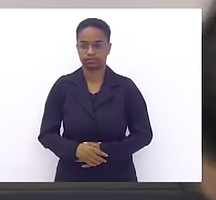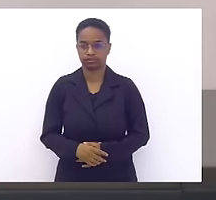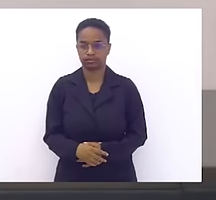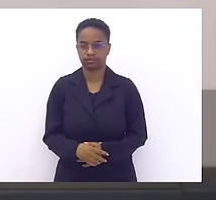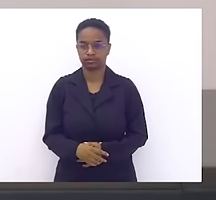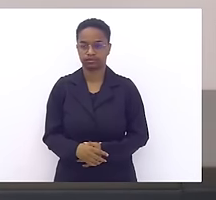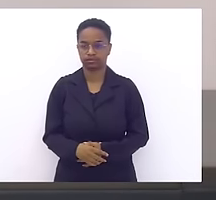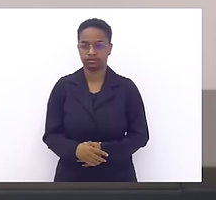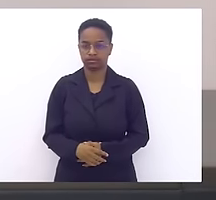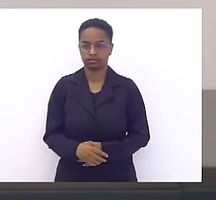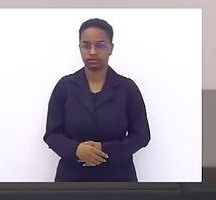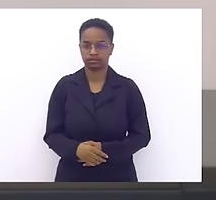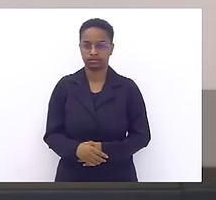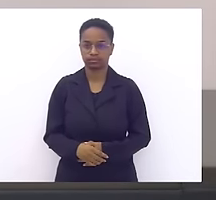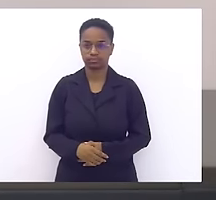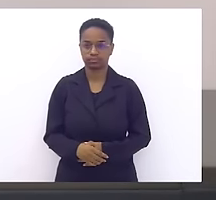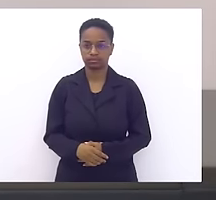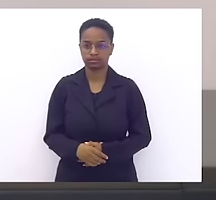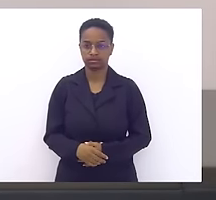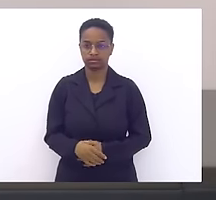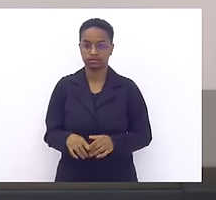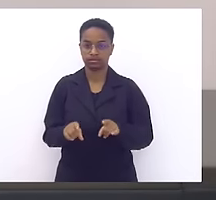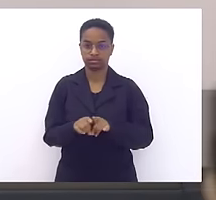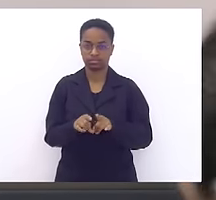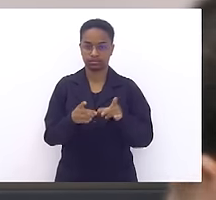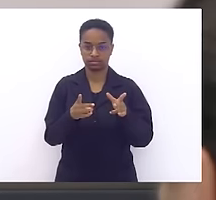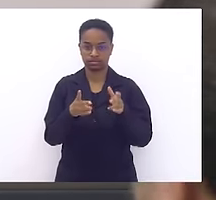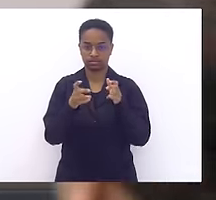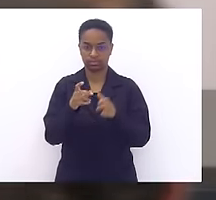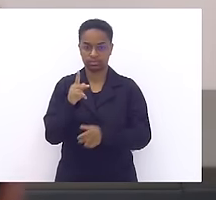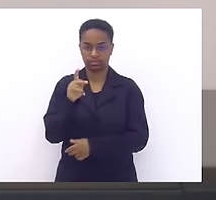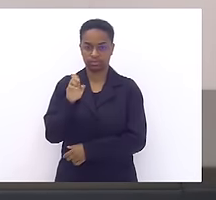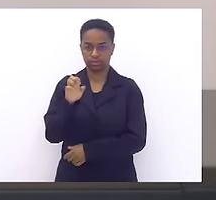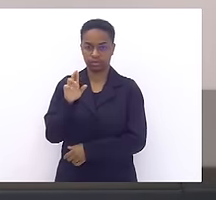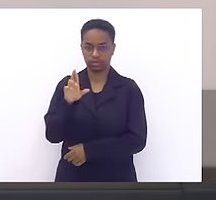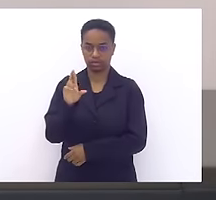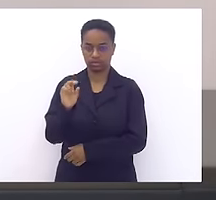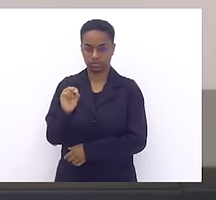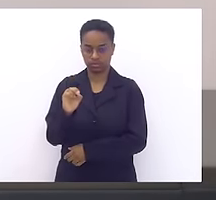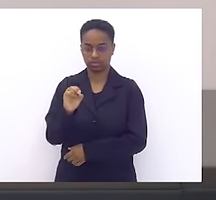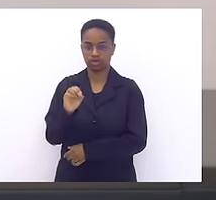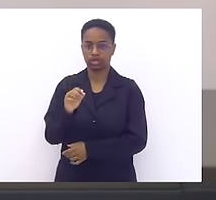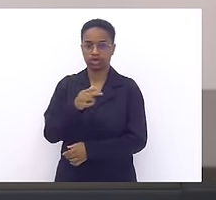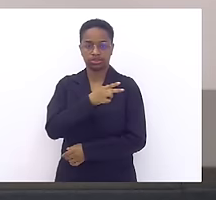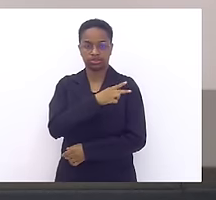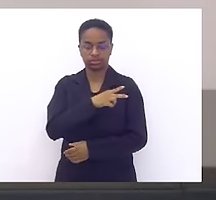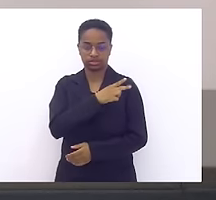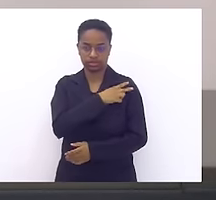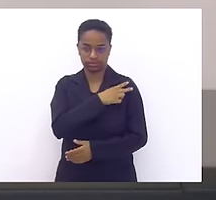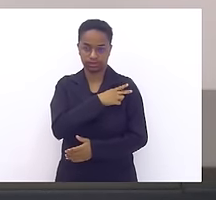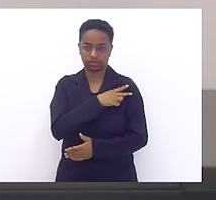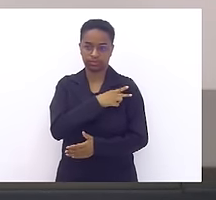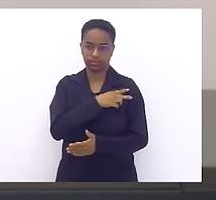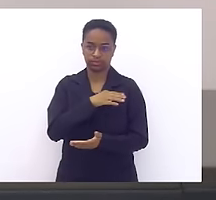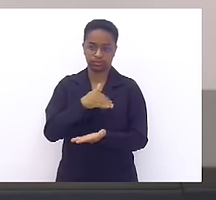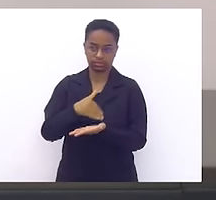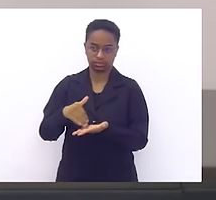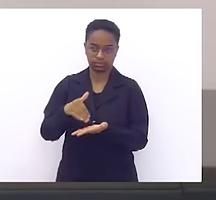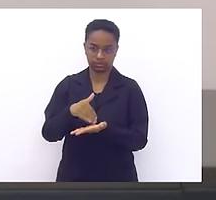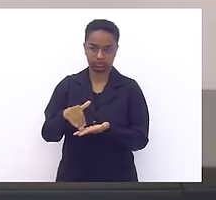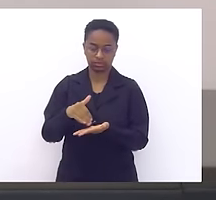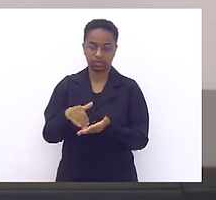você faz vejo o Pedro Pedro Vale chefe de gaveta secretário Fábio de câncer chefe da assessoria